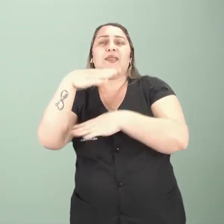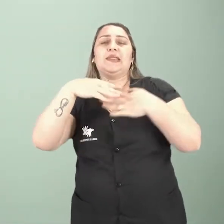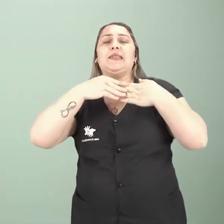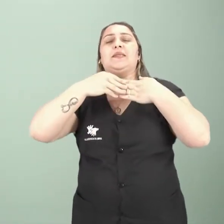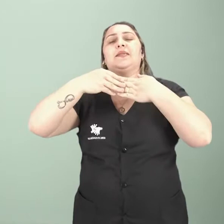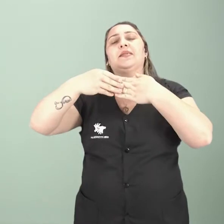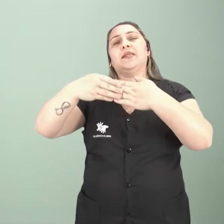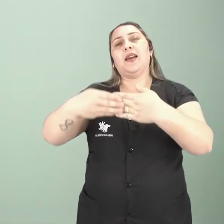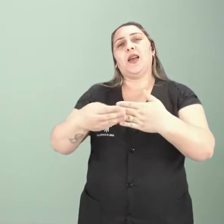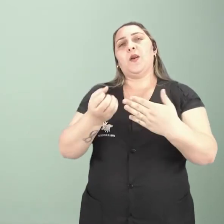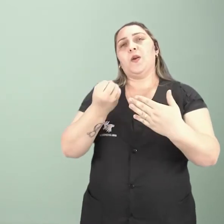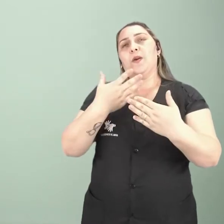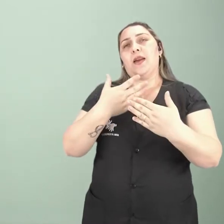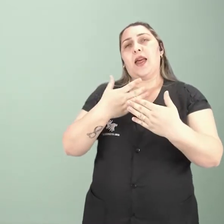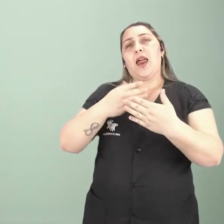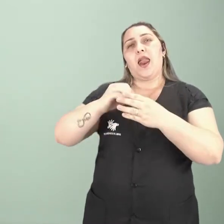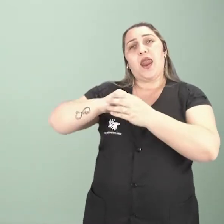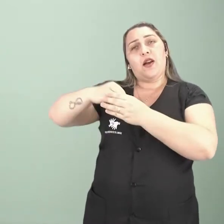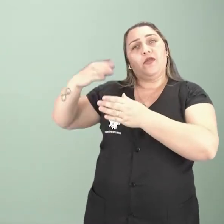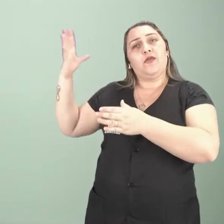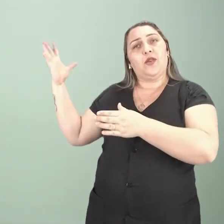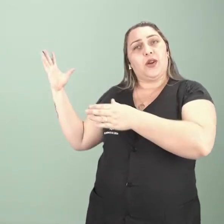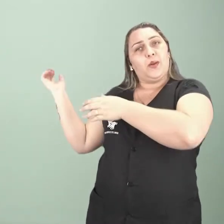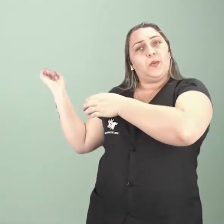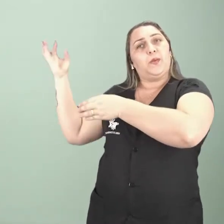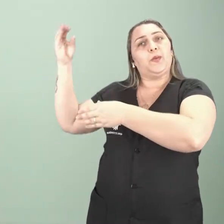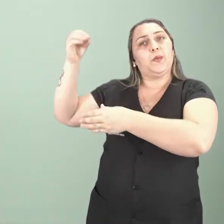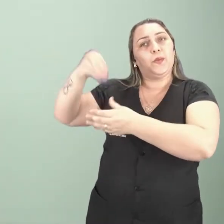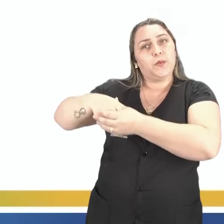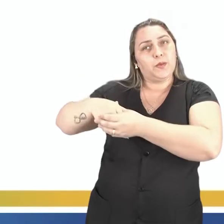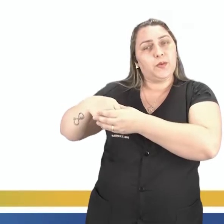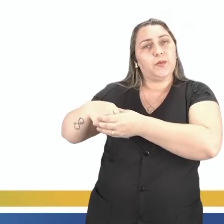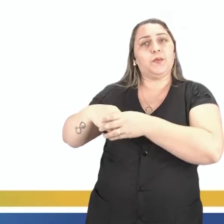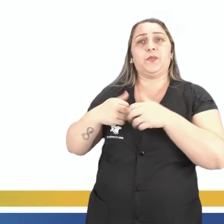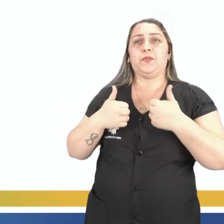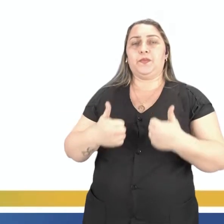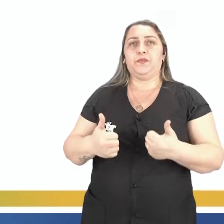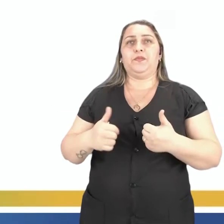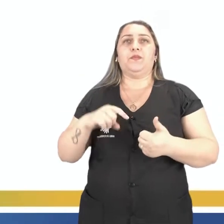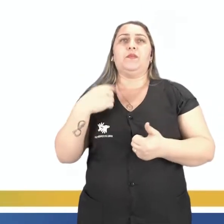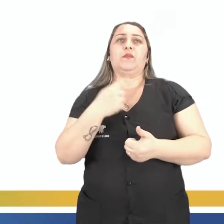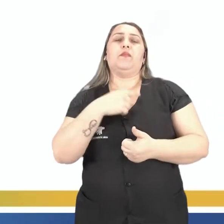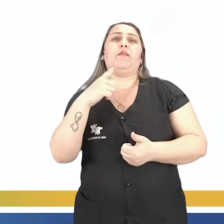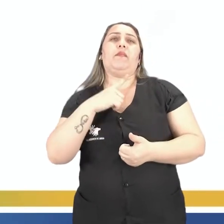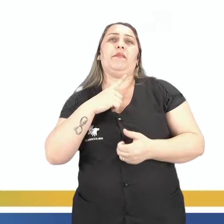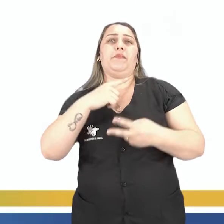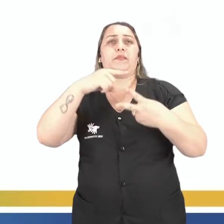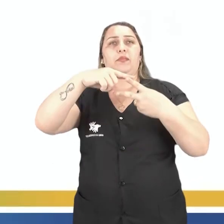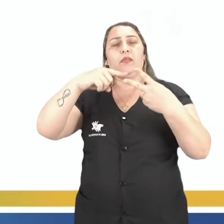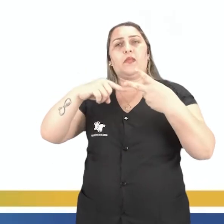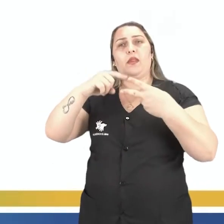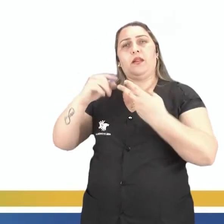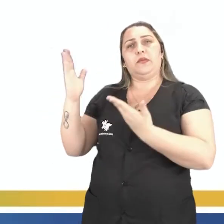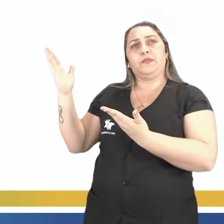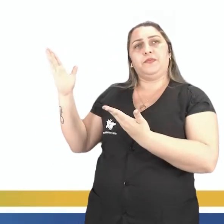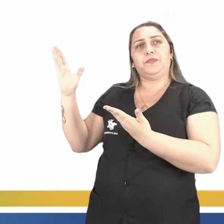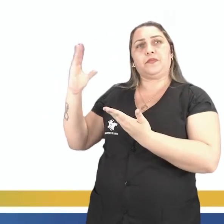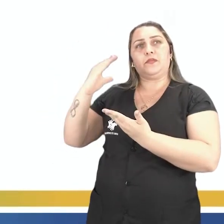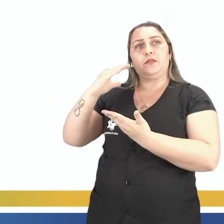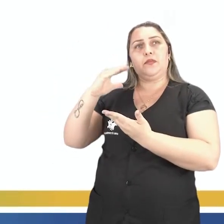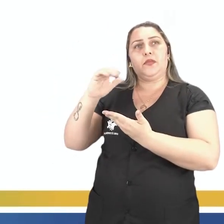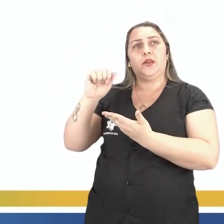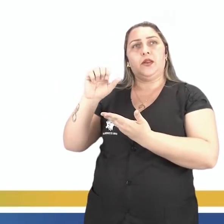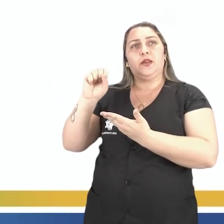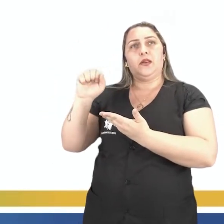aquilo que está refletido lá de fora, ok, pessoal? E aí nós temos as duas obras dela aqui, Caçareces,